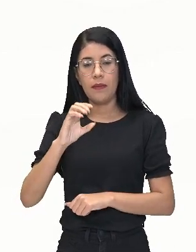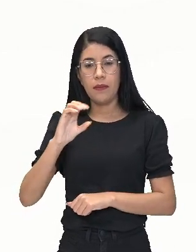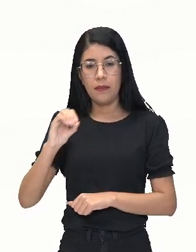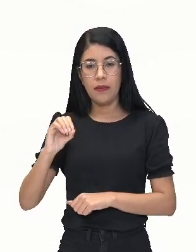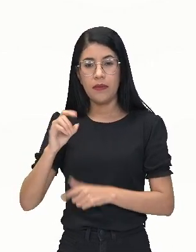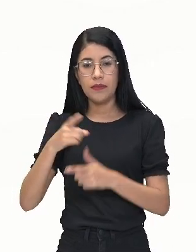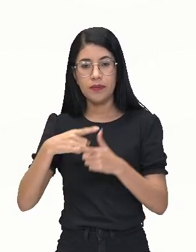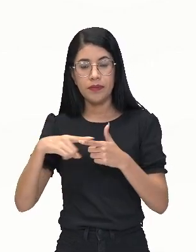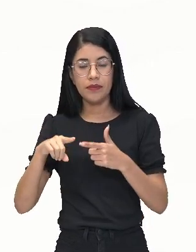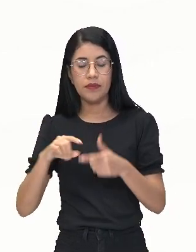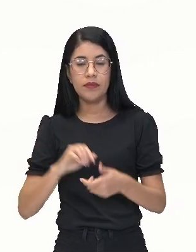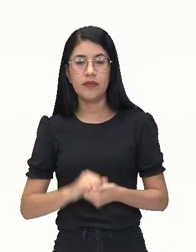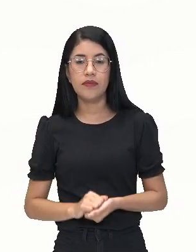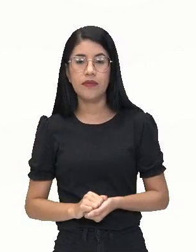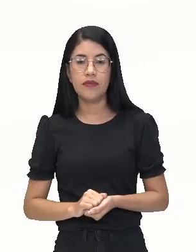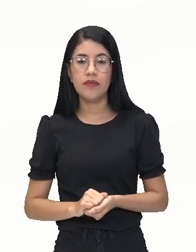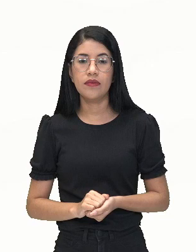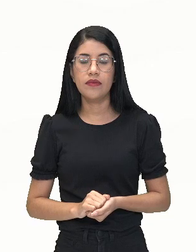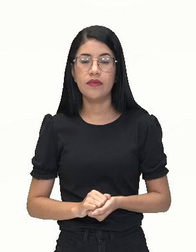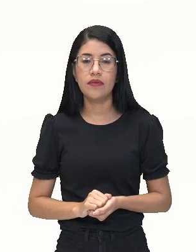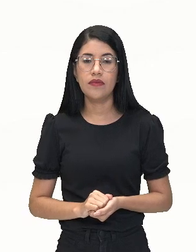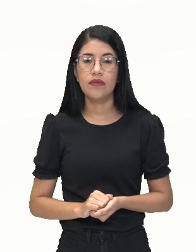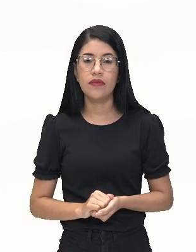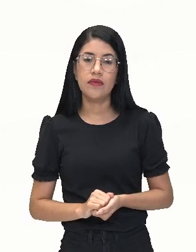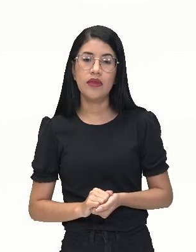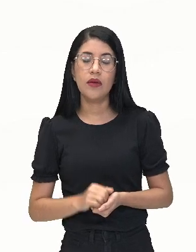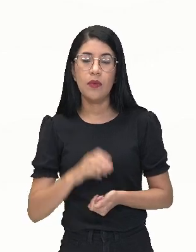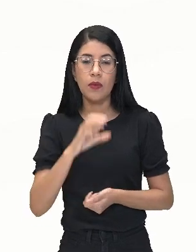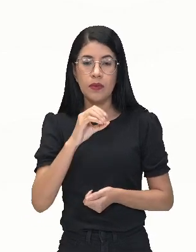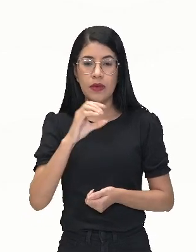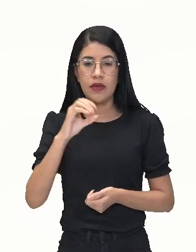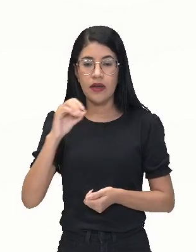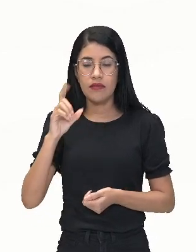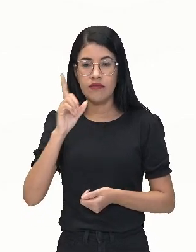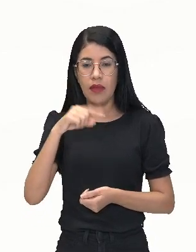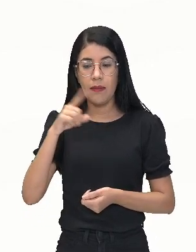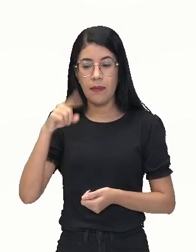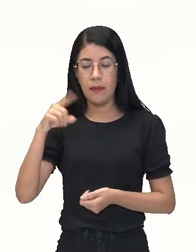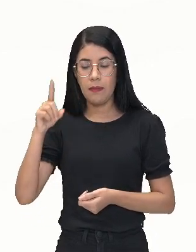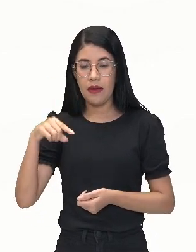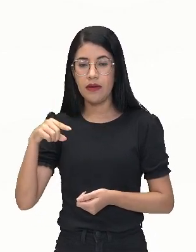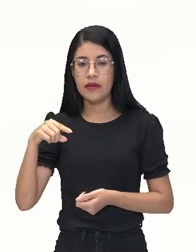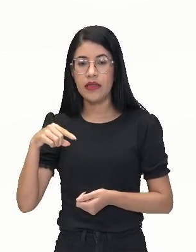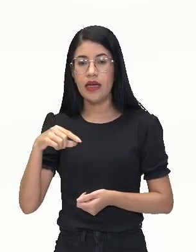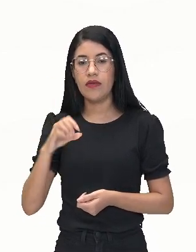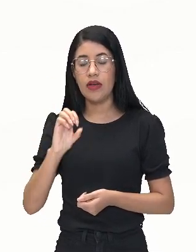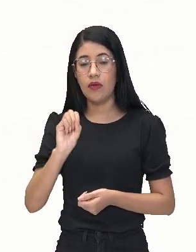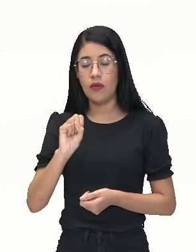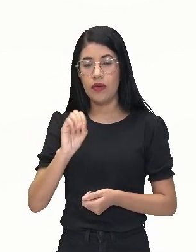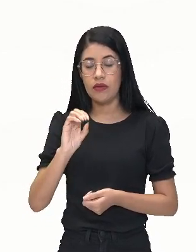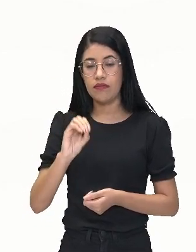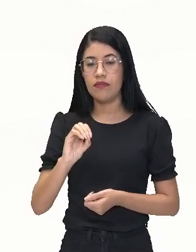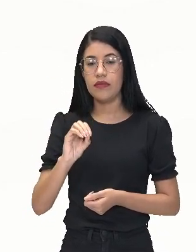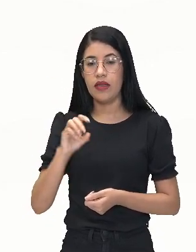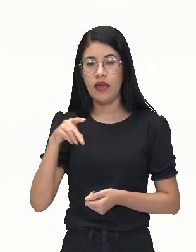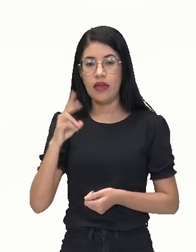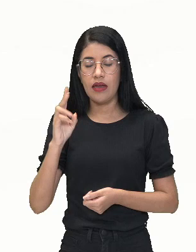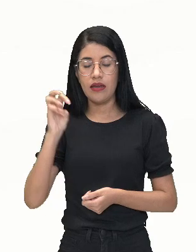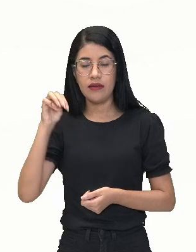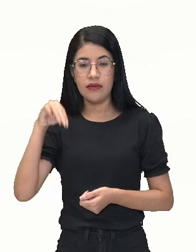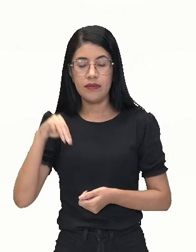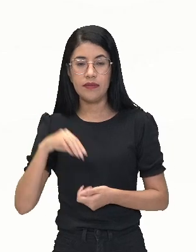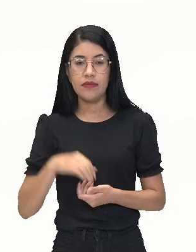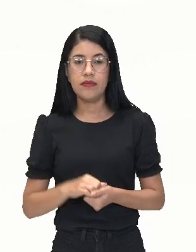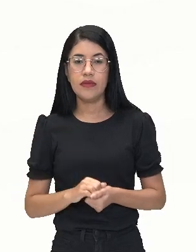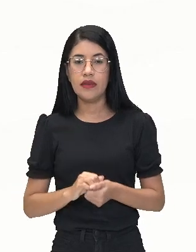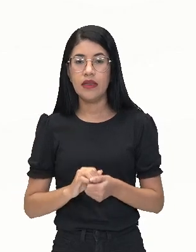Então, corto 3 zeros e sobram 80 quilômetros. Então, na escala